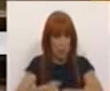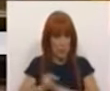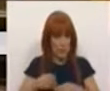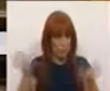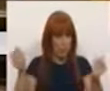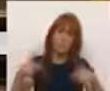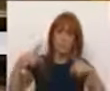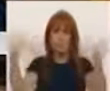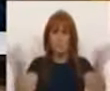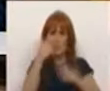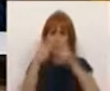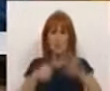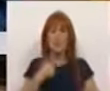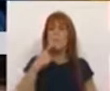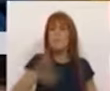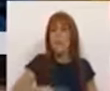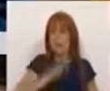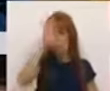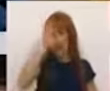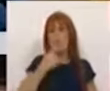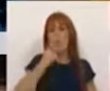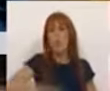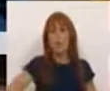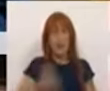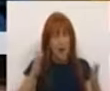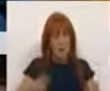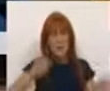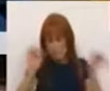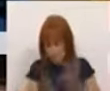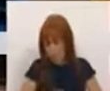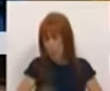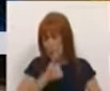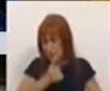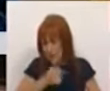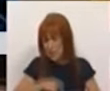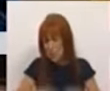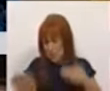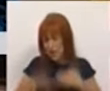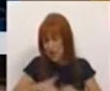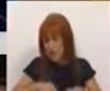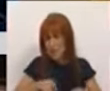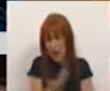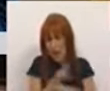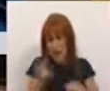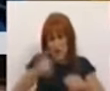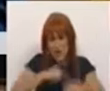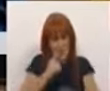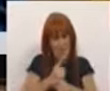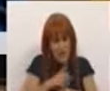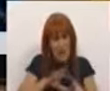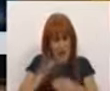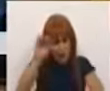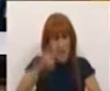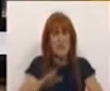a desaparecer. Por isso repetimos, Sr. Primeiro-Ministro, é preciso reverter a decisão de encerramento de agências e manter a